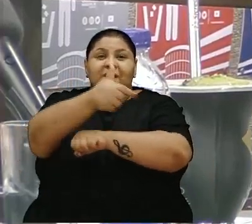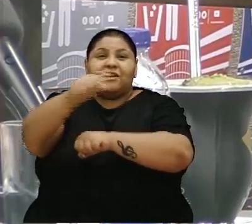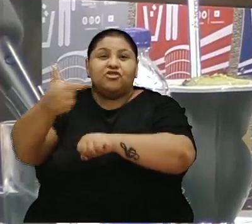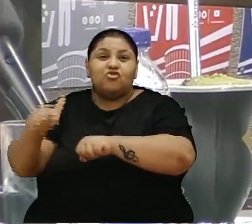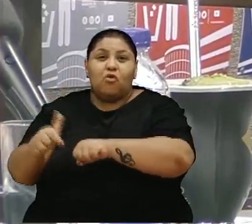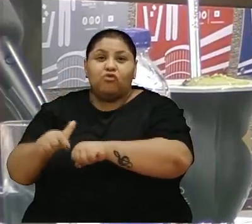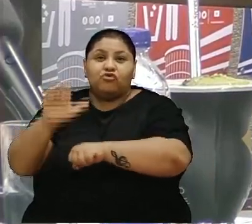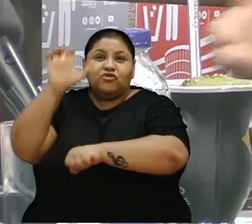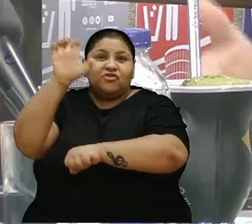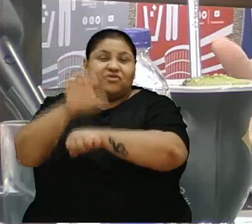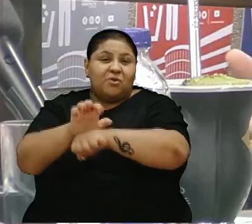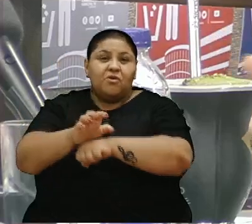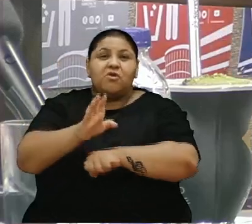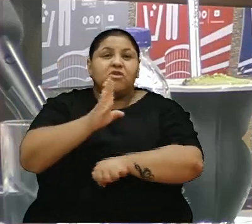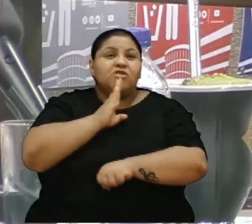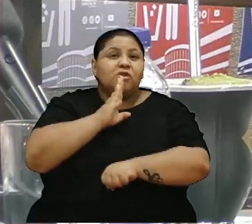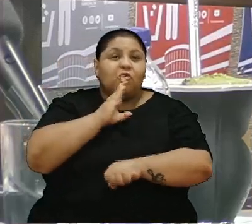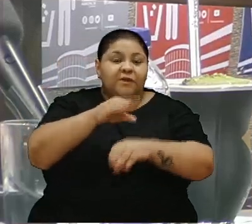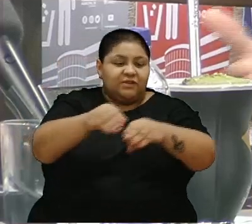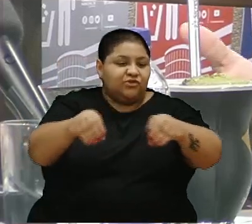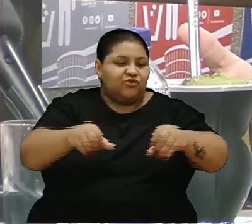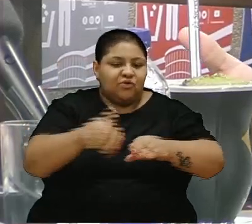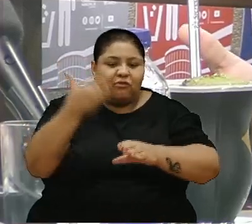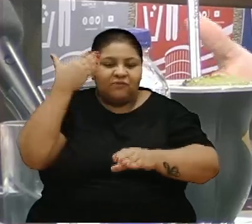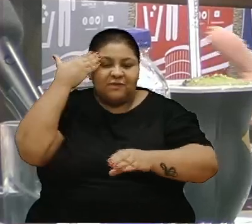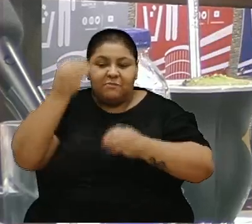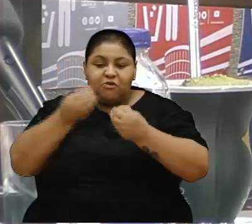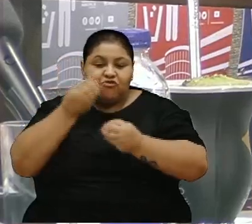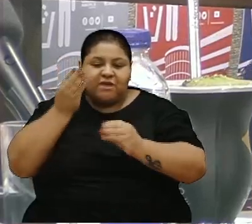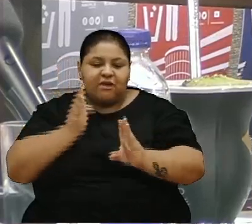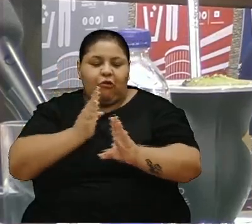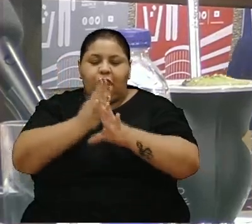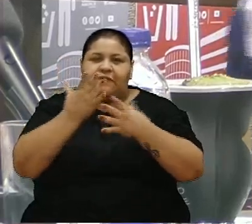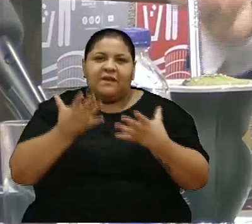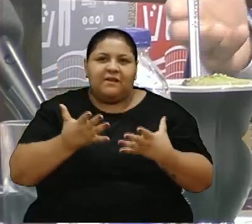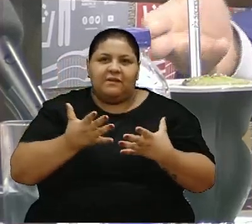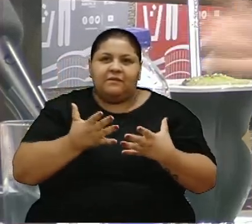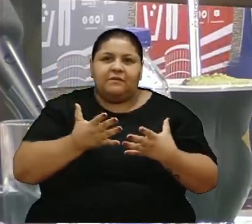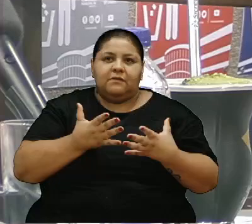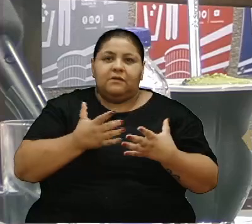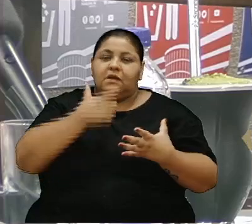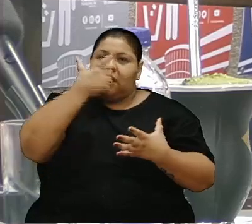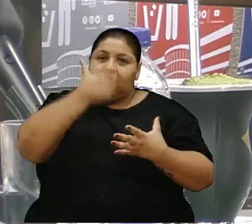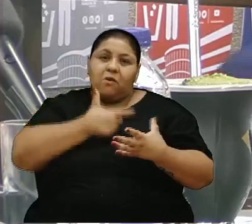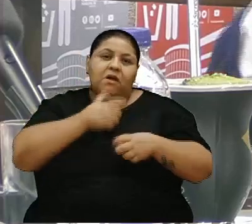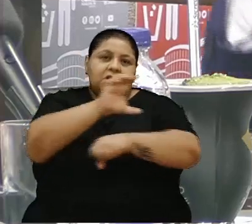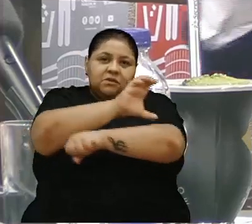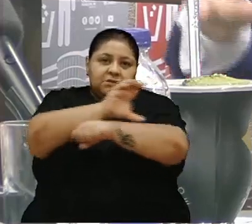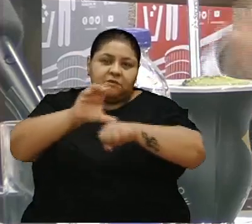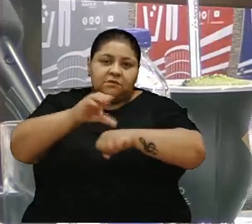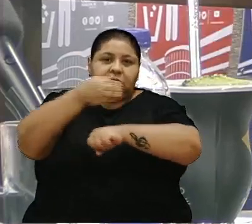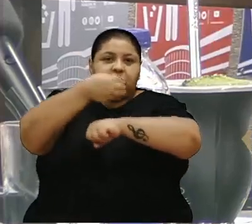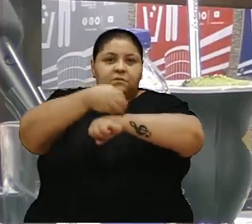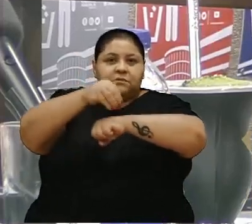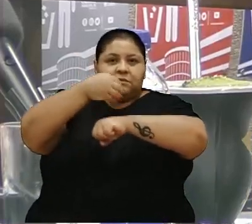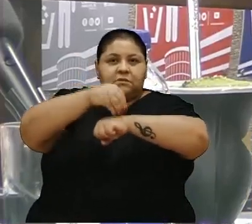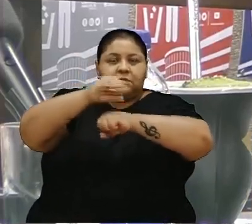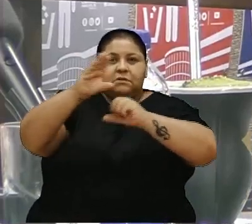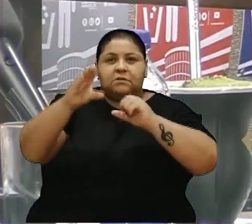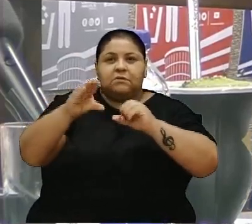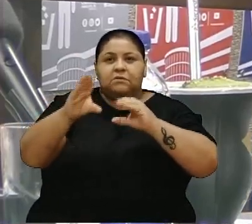solo, não conheciam o que ia encontrar, foi tudo novo para eles. Então, talvez um dos cursos da minha sugestão seria a gente